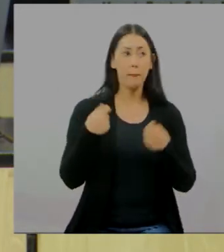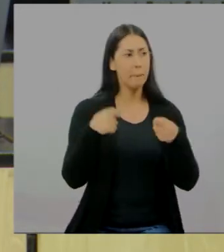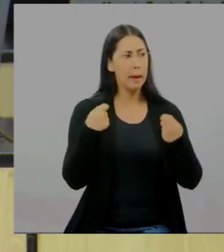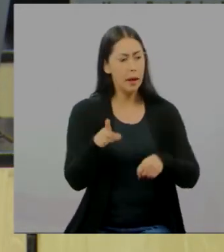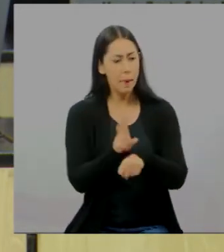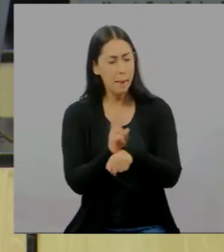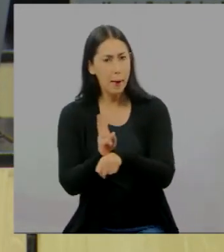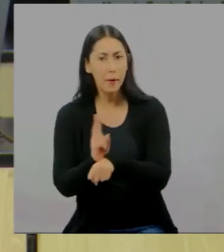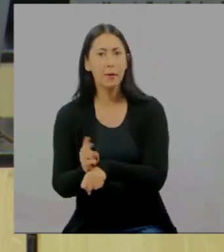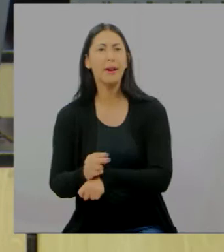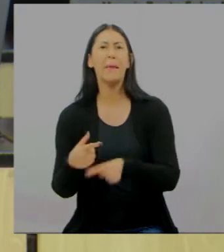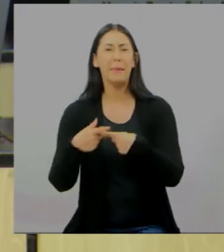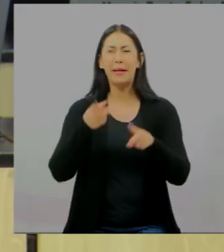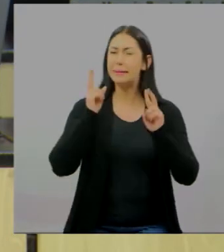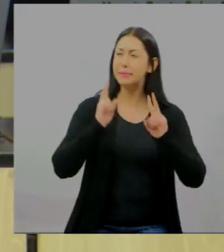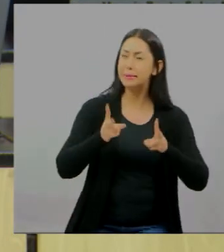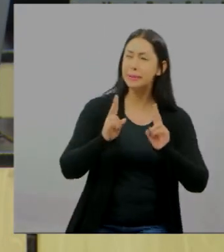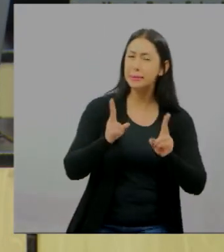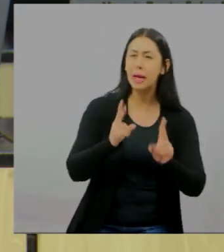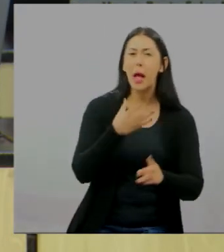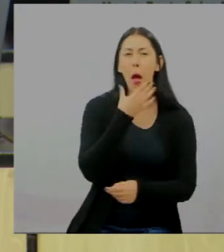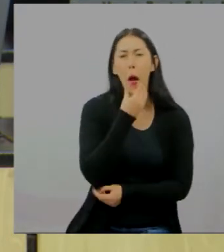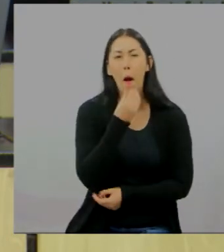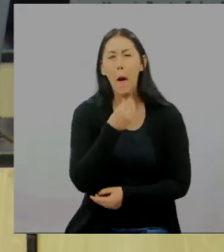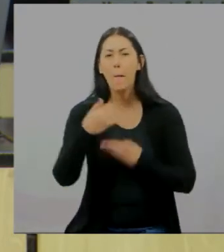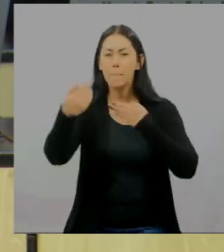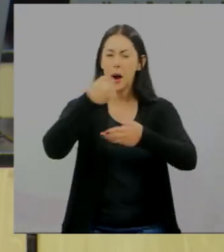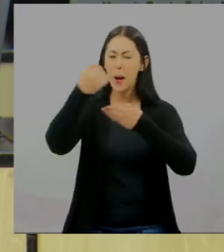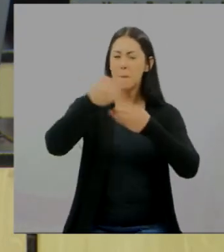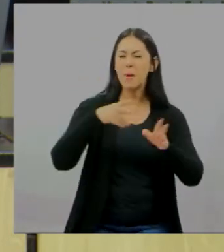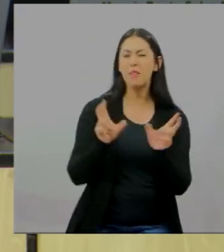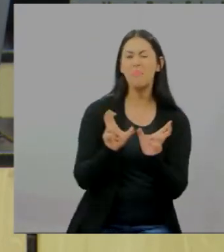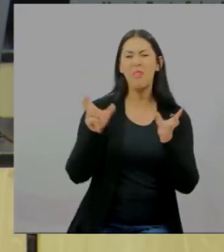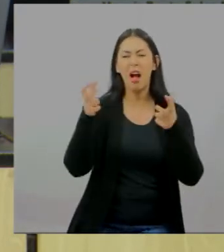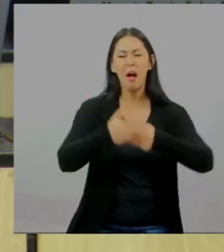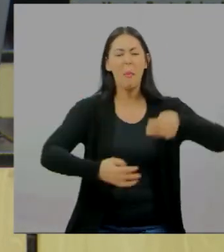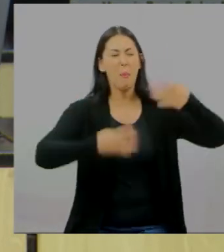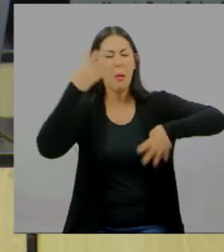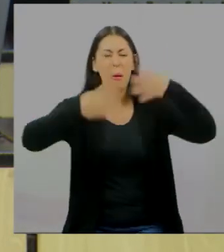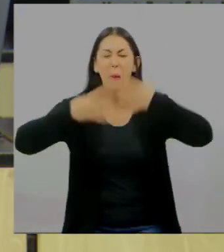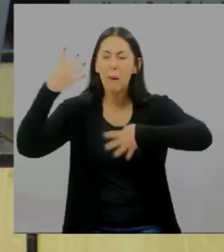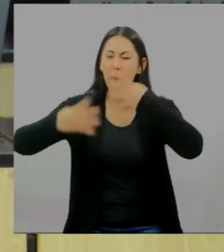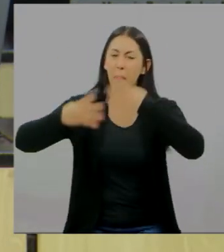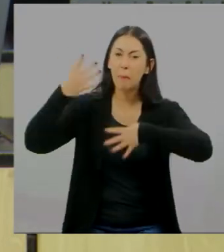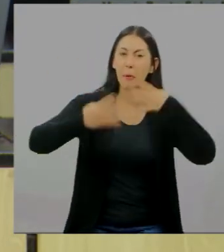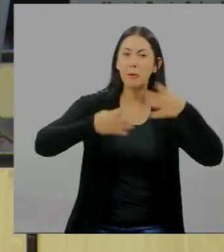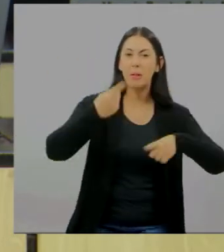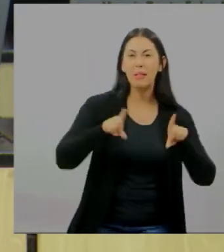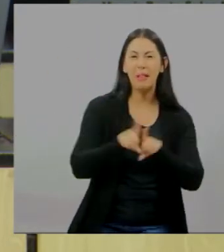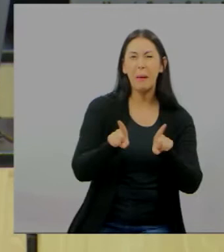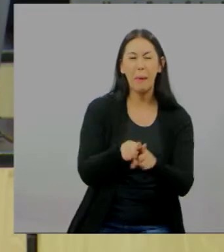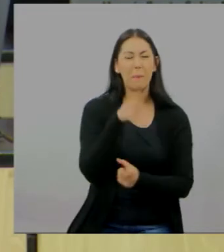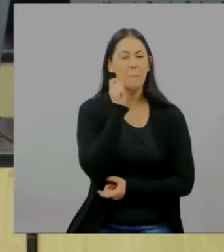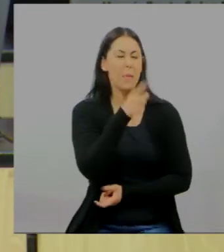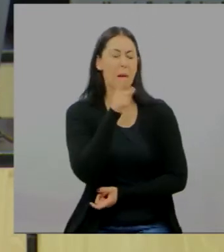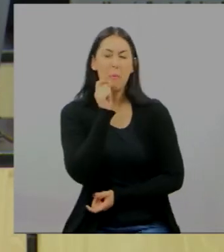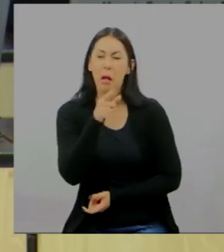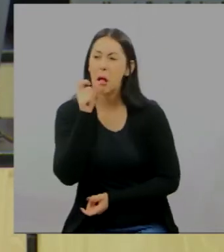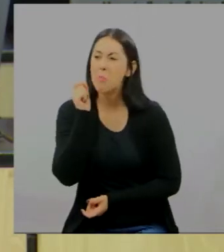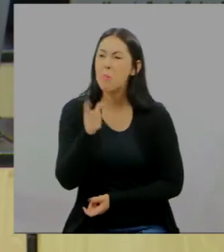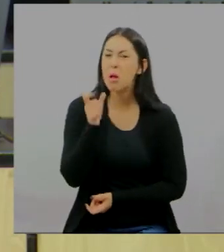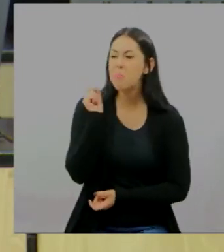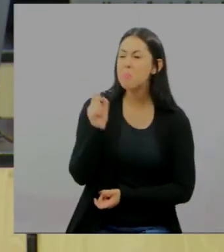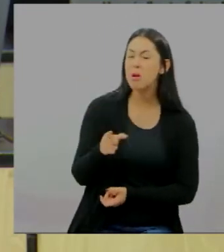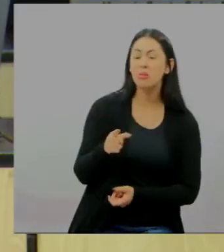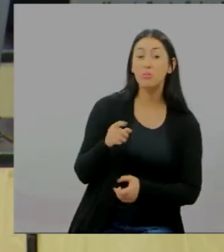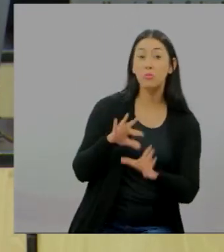diversas ocasiões esse senhor esteve presente na Câmara, tumultuando as sessões e pejorativamente, direcionando